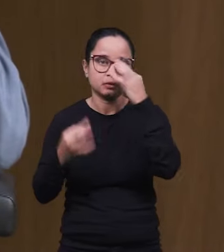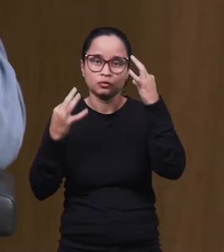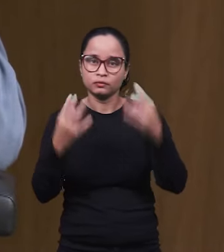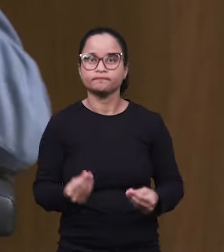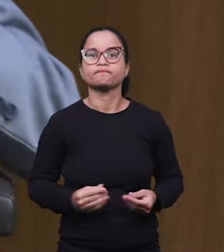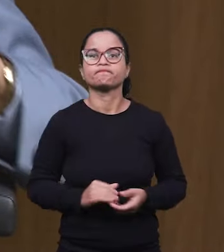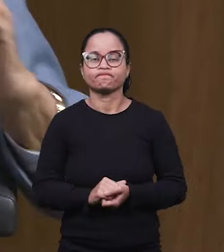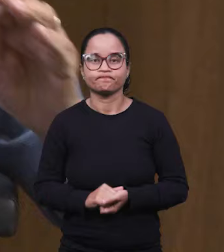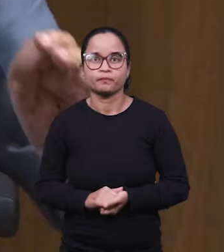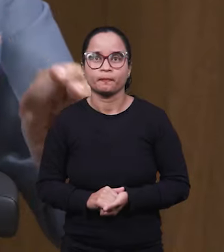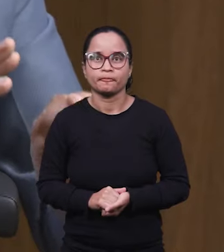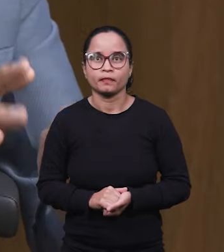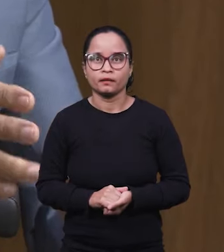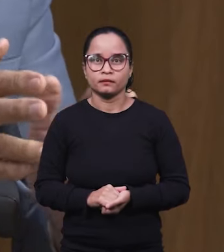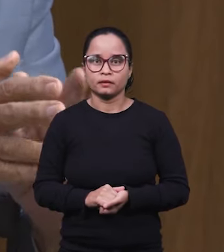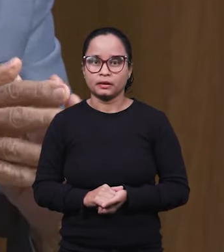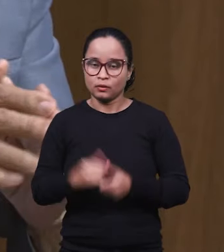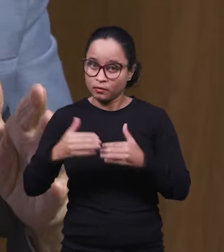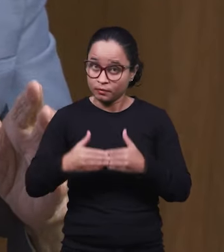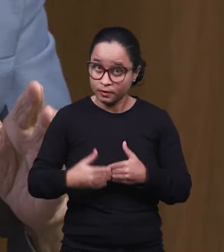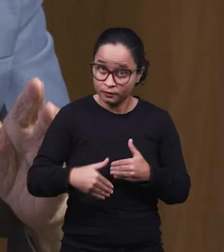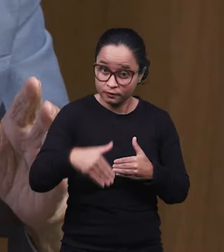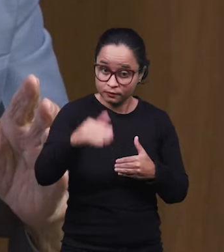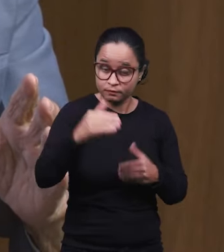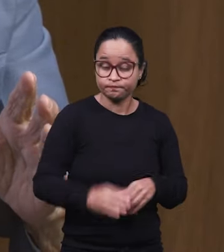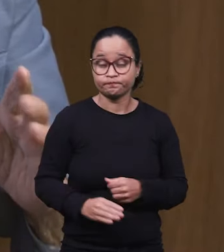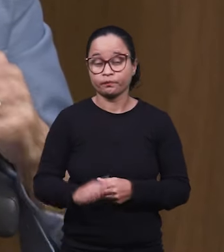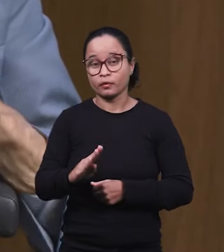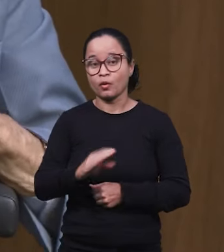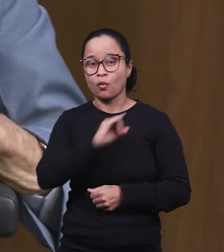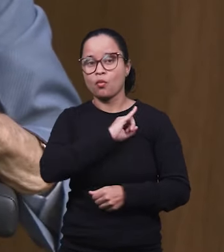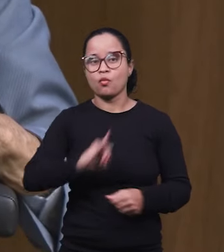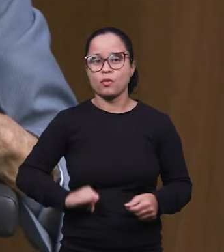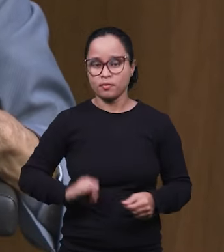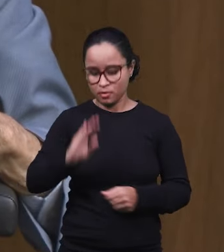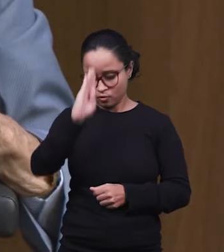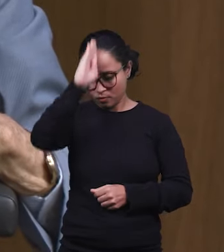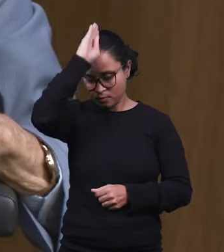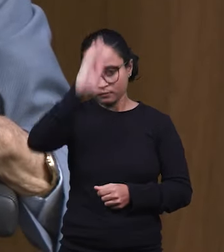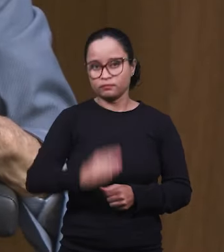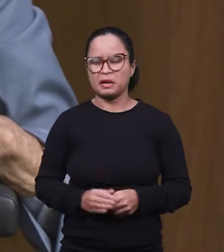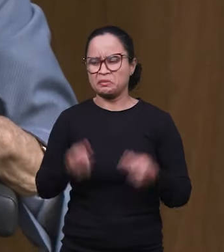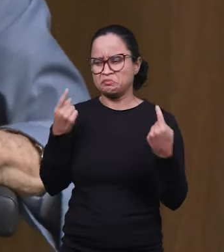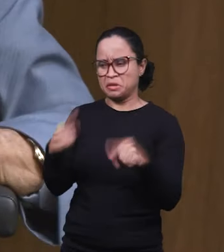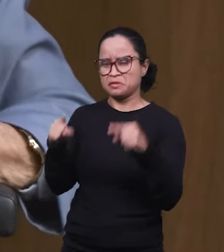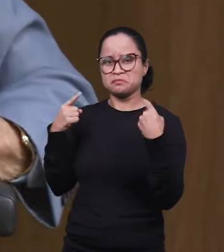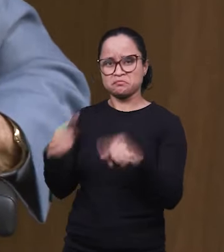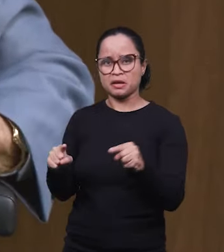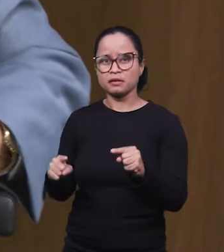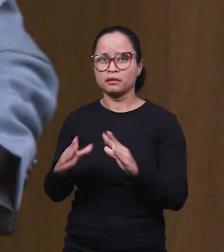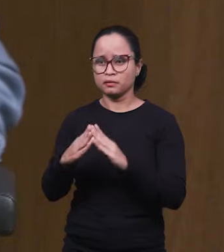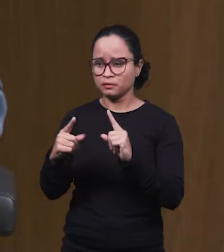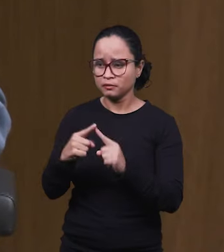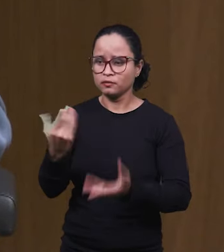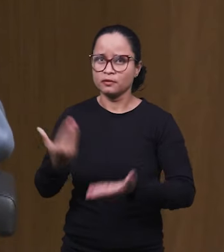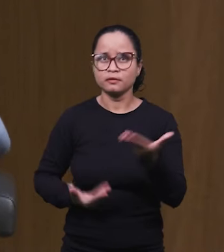tudo isso. A partir dali, veio o Império Romano, persegue a igreja. Depois a própria